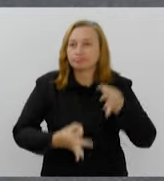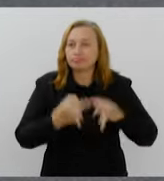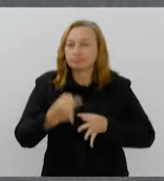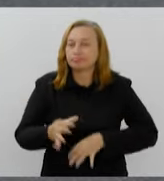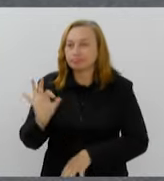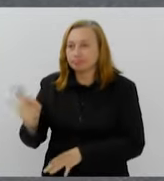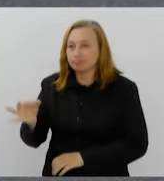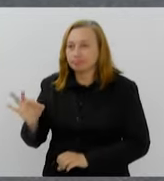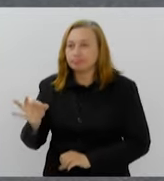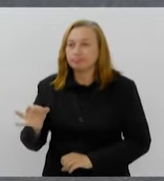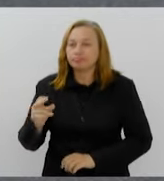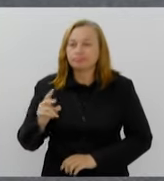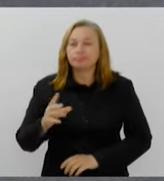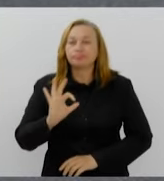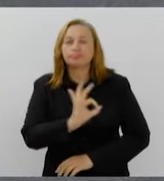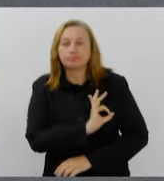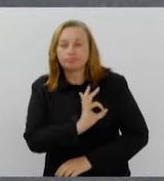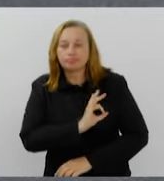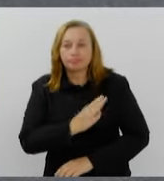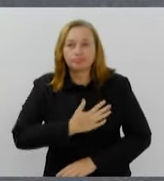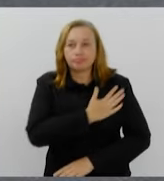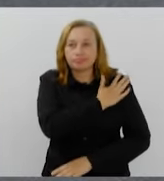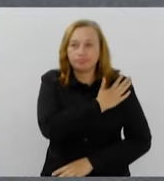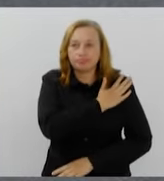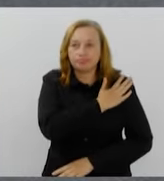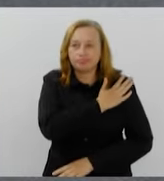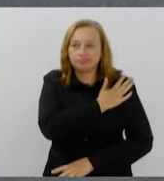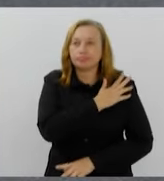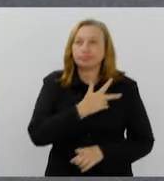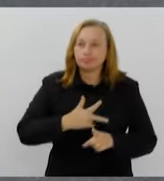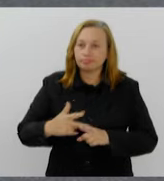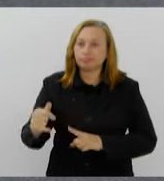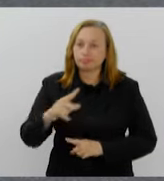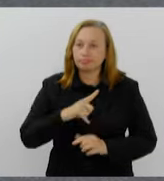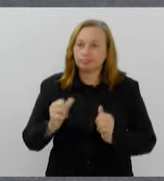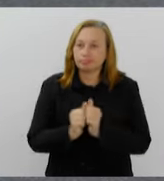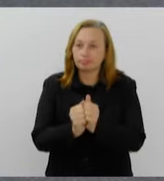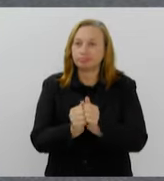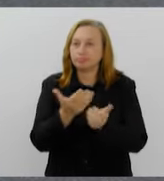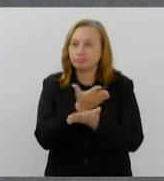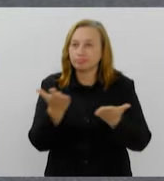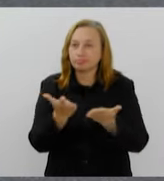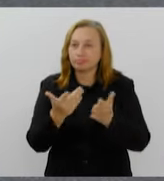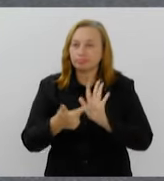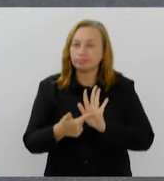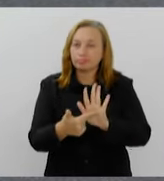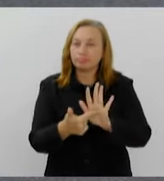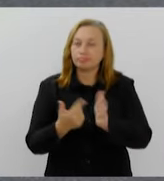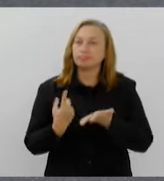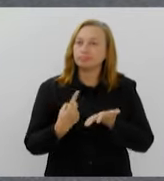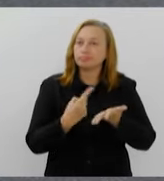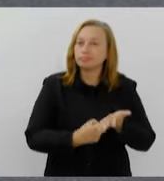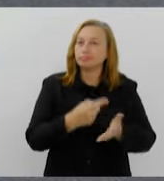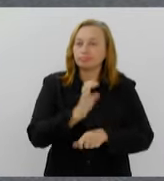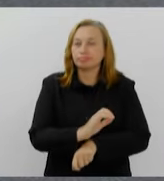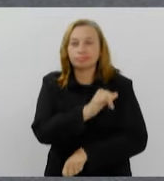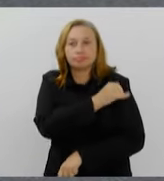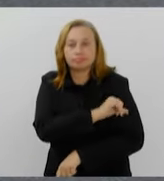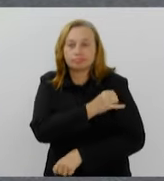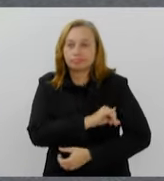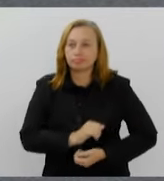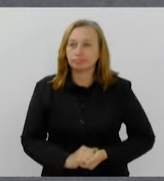Segurança Pública a polícia militar ganham com vocês pela demonstração de compromisso com o estado do Rio de